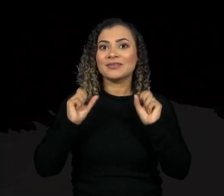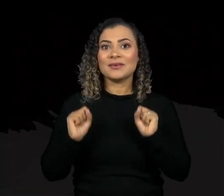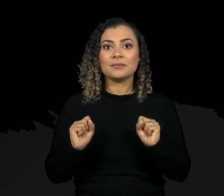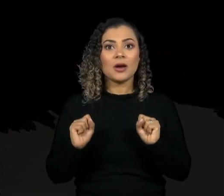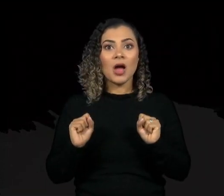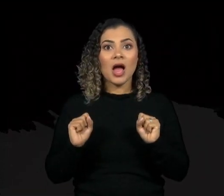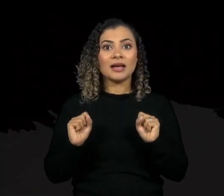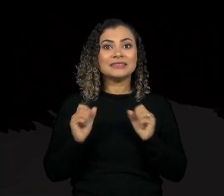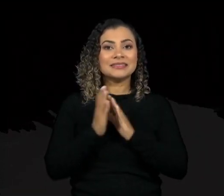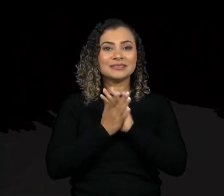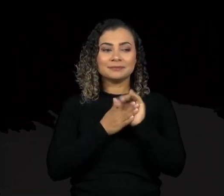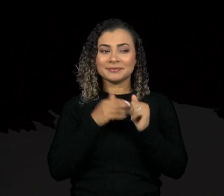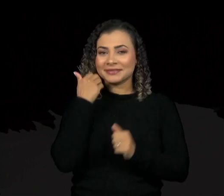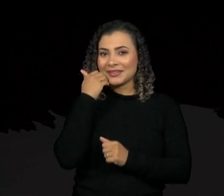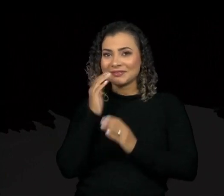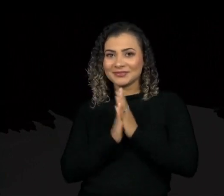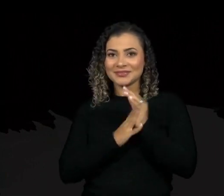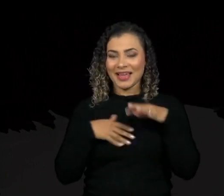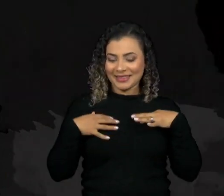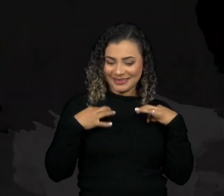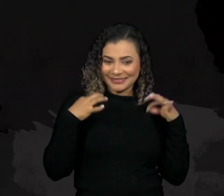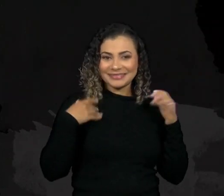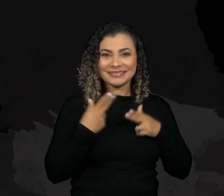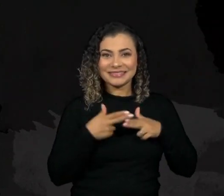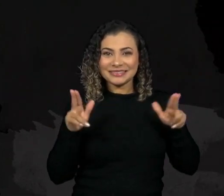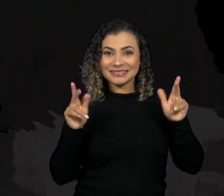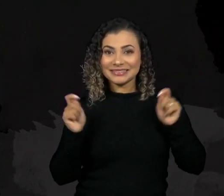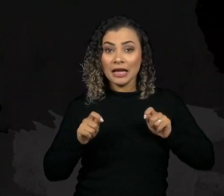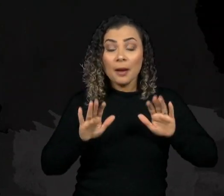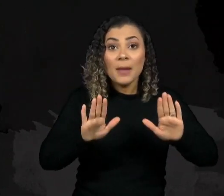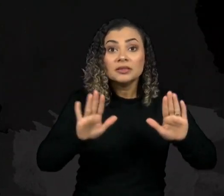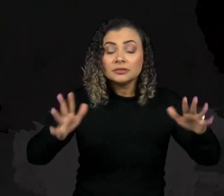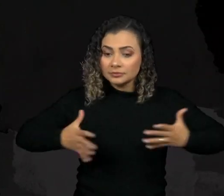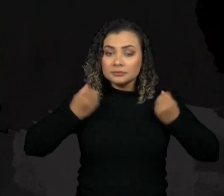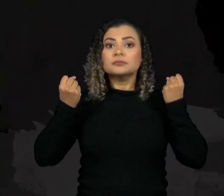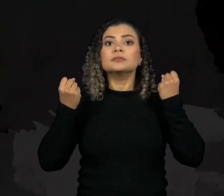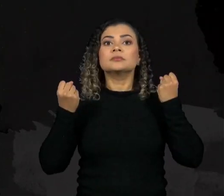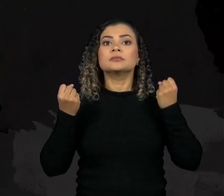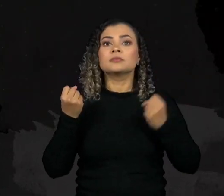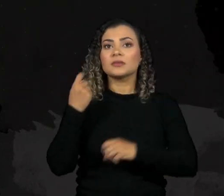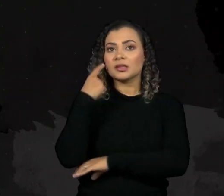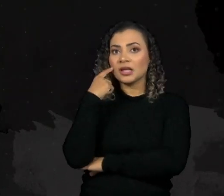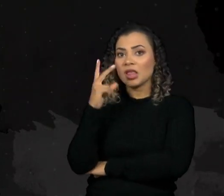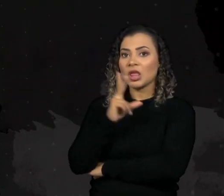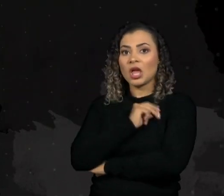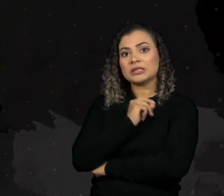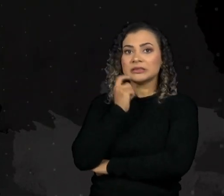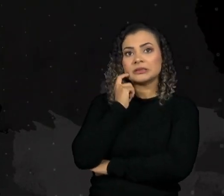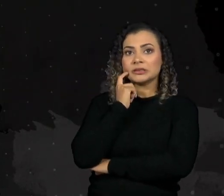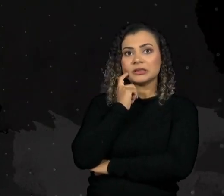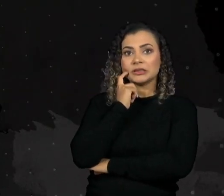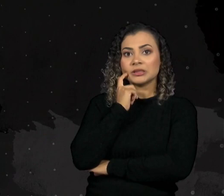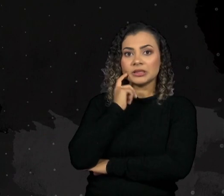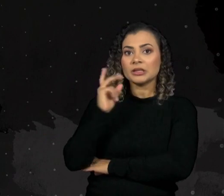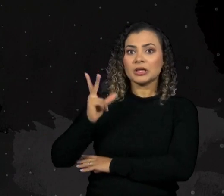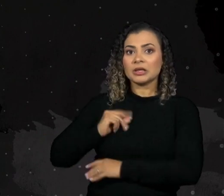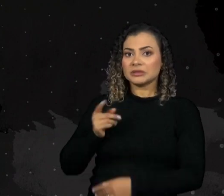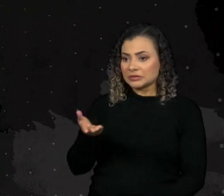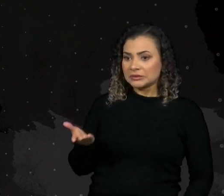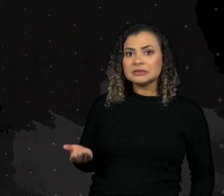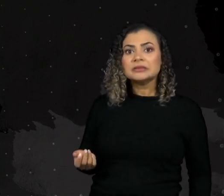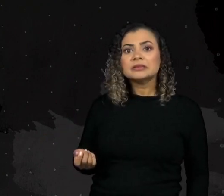mais safada, sair na rua mais pelada, quando de repente... Pô, aí, hein? Mó gostosa você, velho.